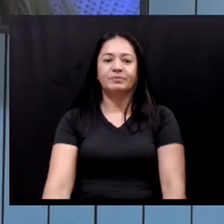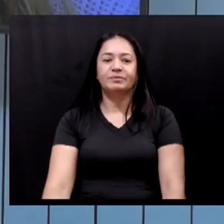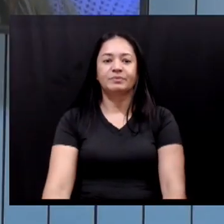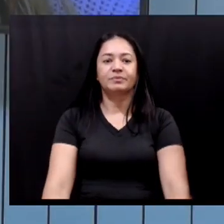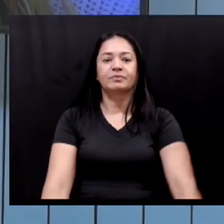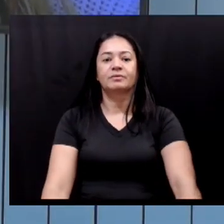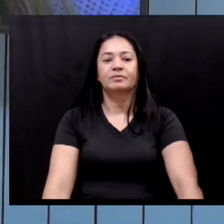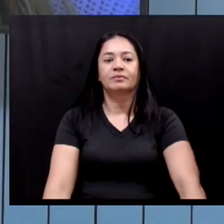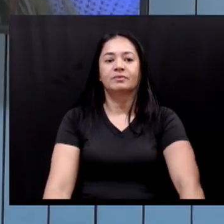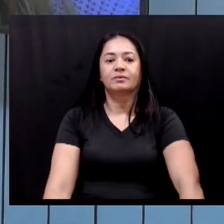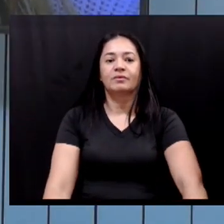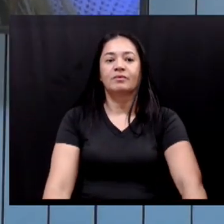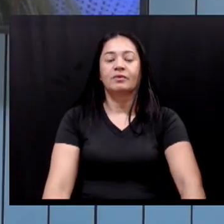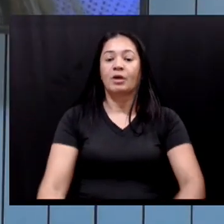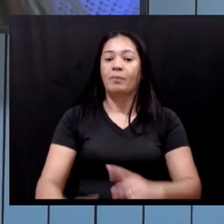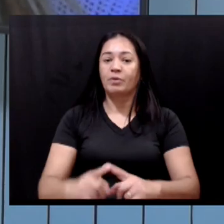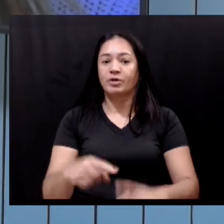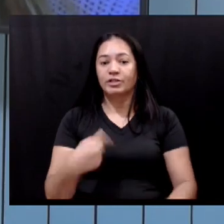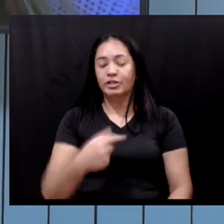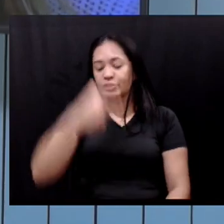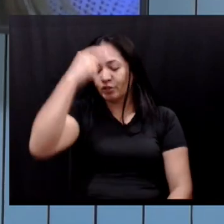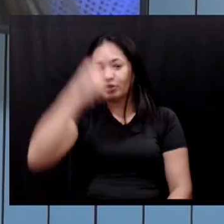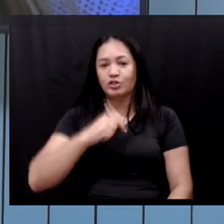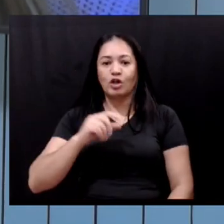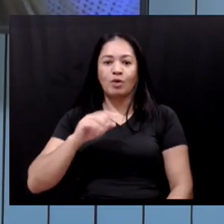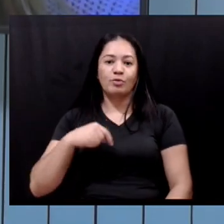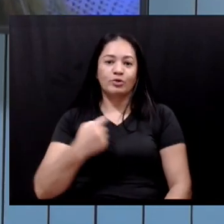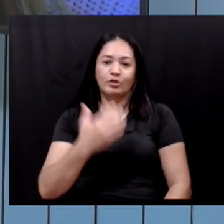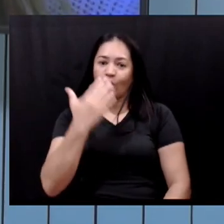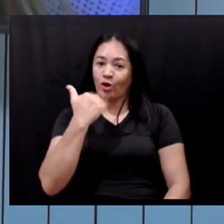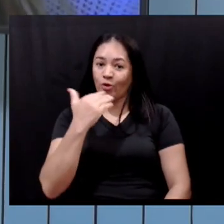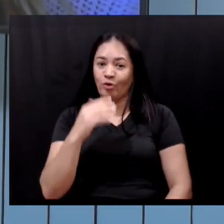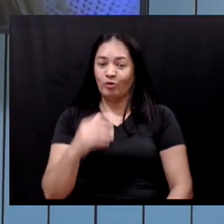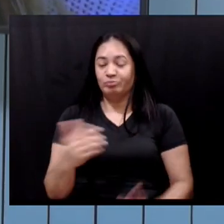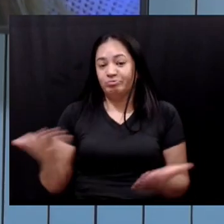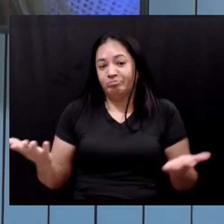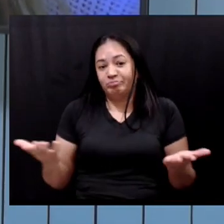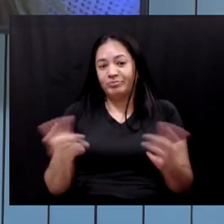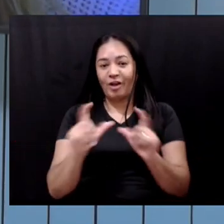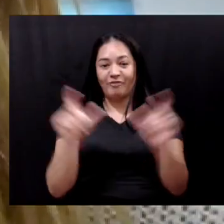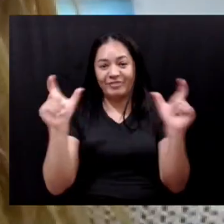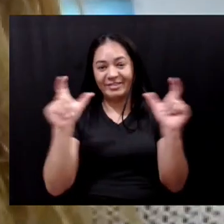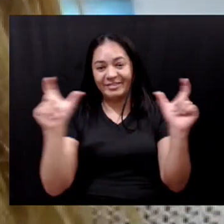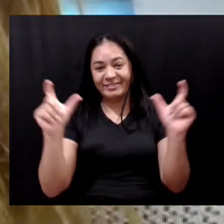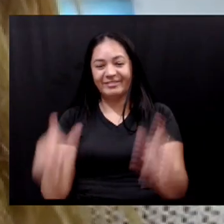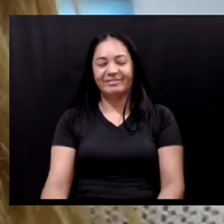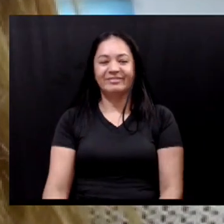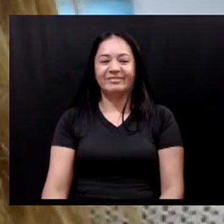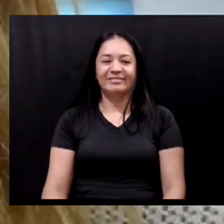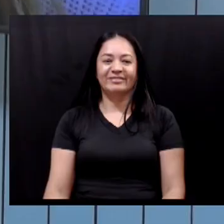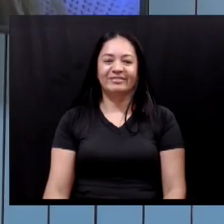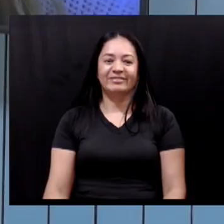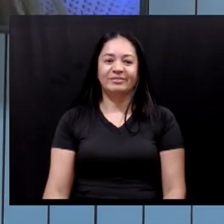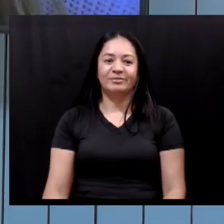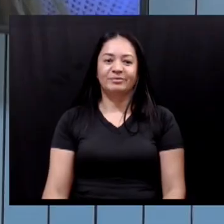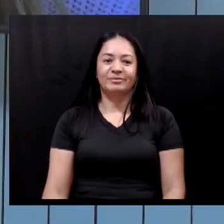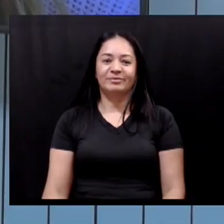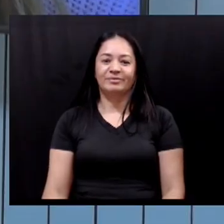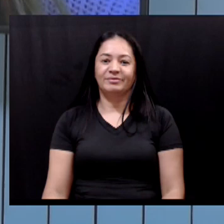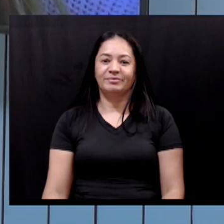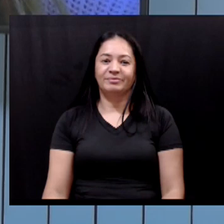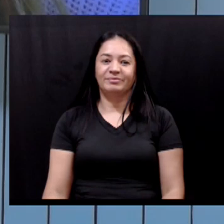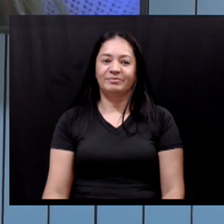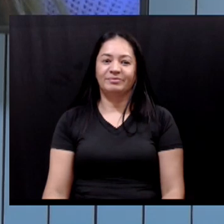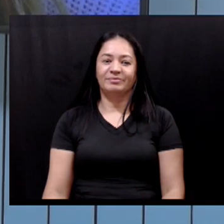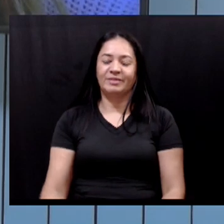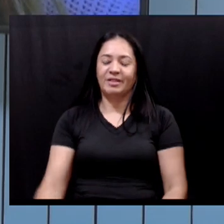até porque a gente é o que a gente come, né, Cíntia? A gente escuta muito essa frase. Sim, exato. Muito obrigada, então,